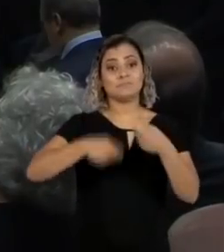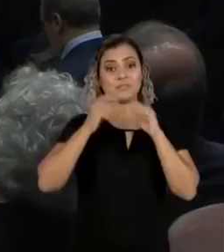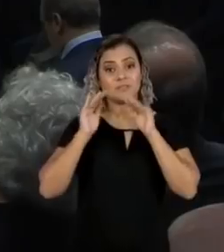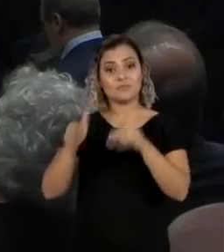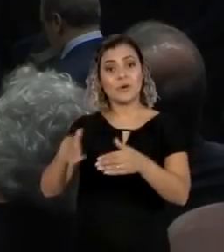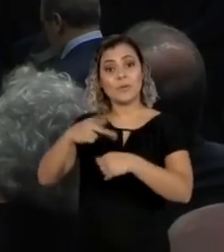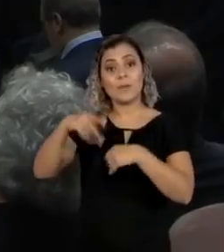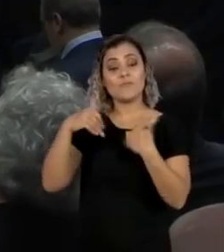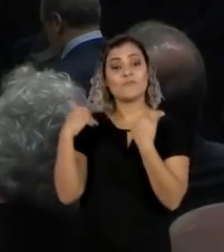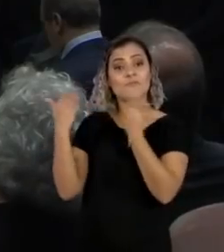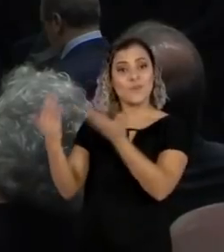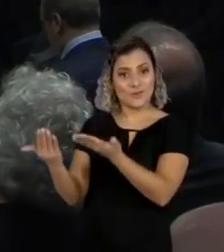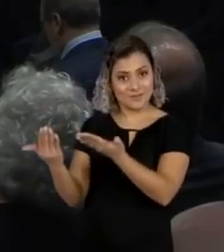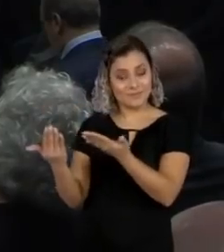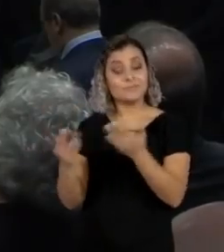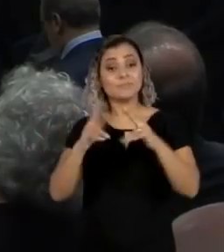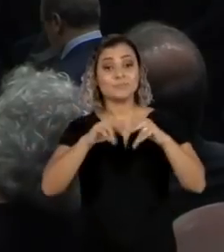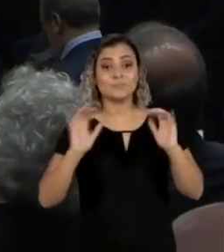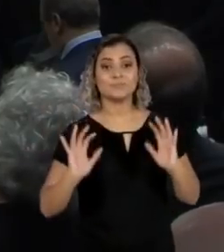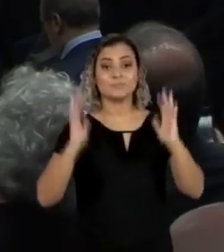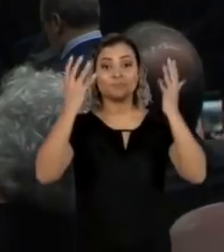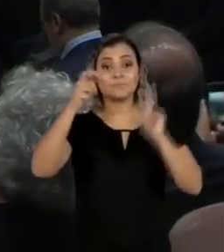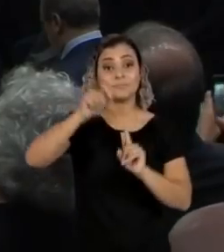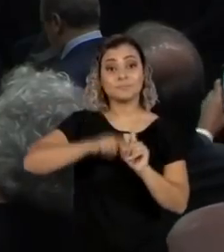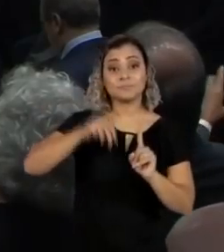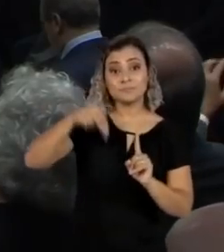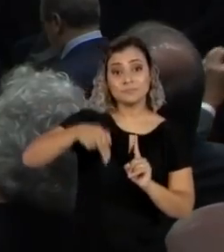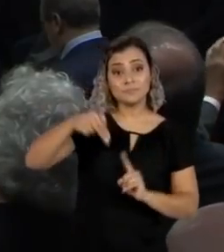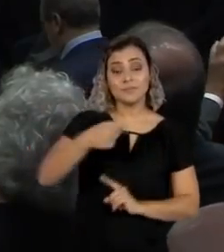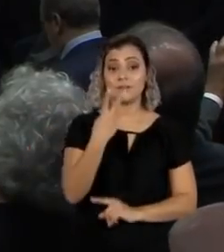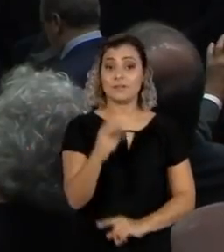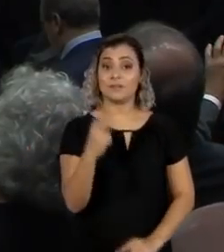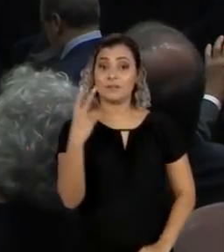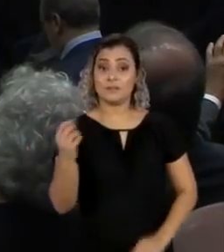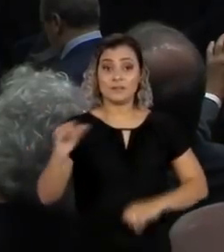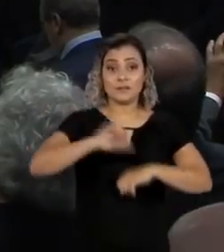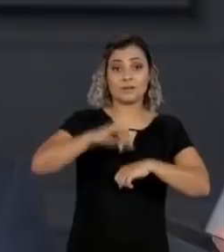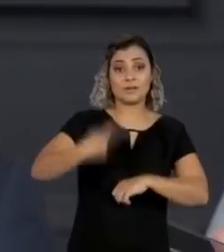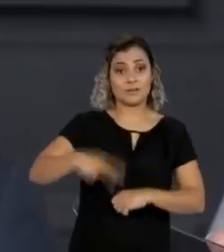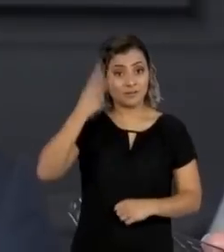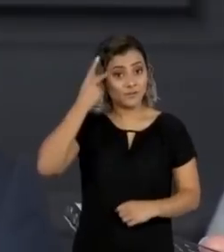mercado internacional. O evento será em novembro de 2020 na capital